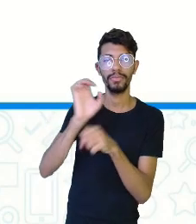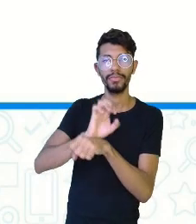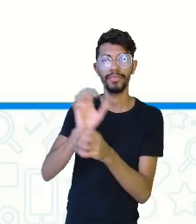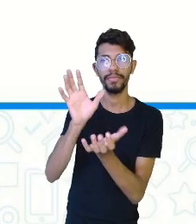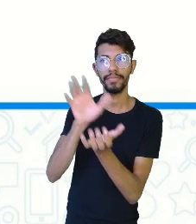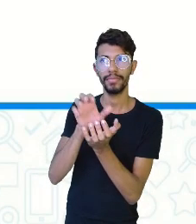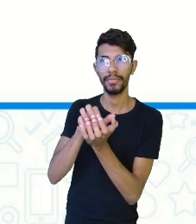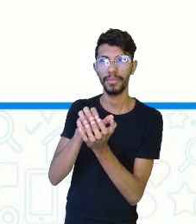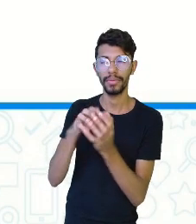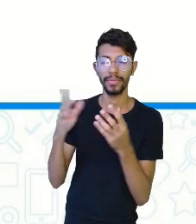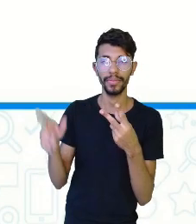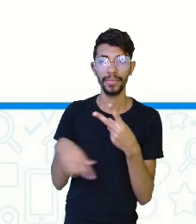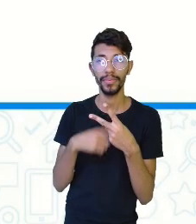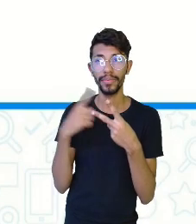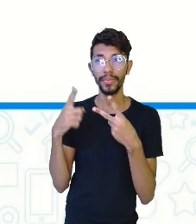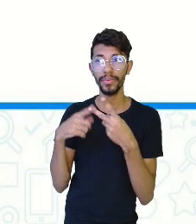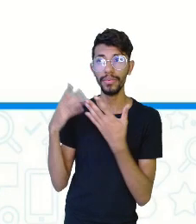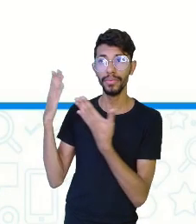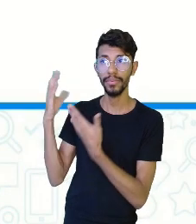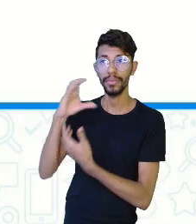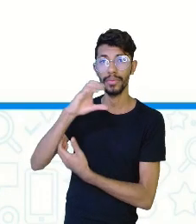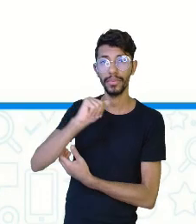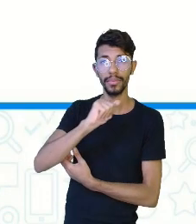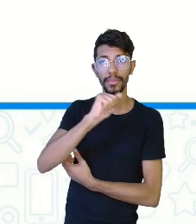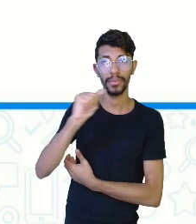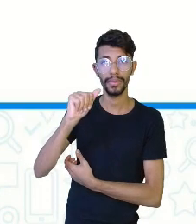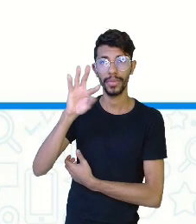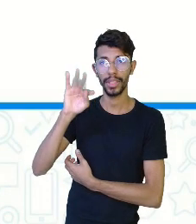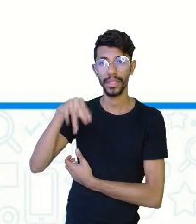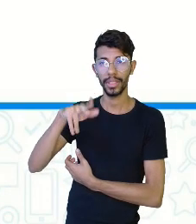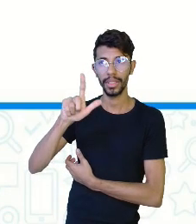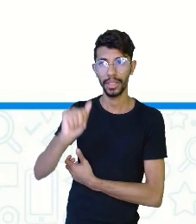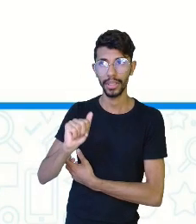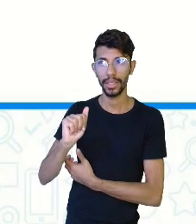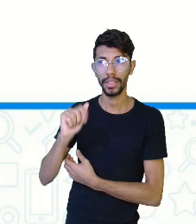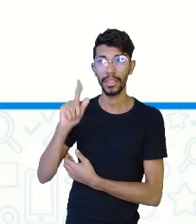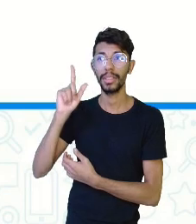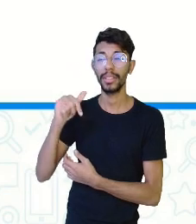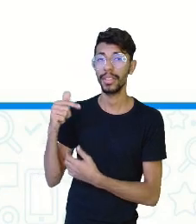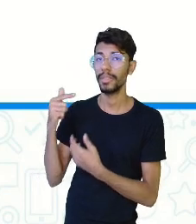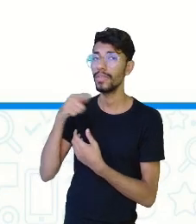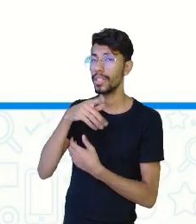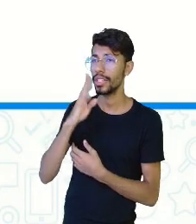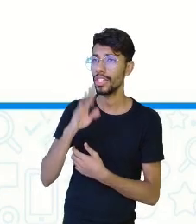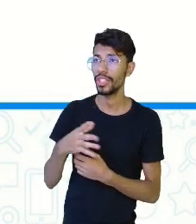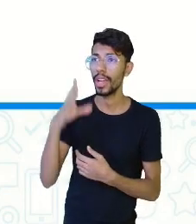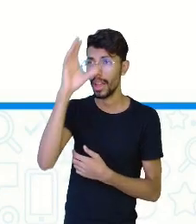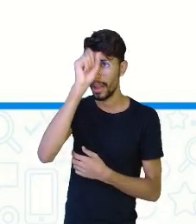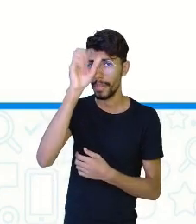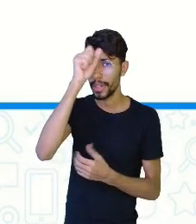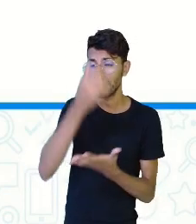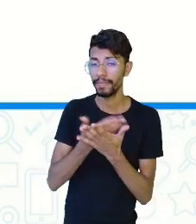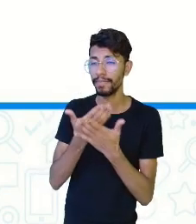é? Temos aí também a imagem da Caatinga, que você já aprendeu na